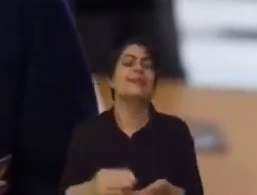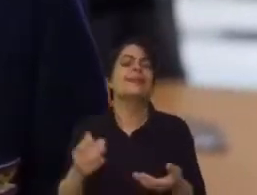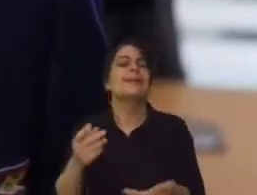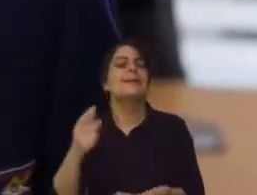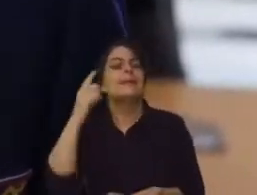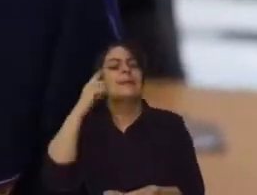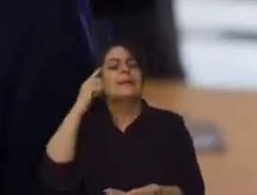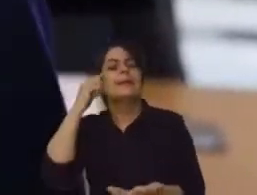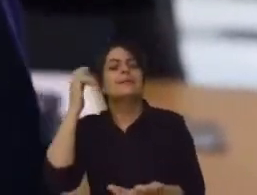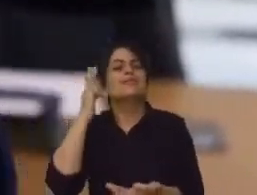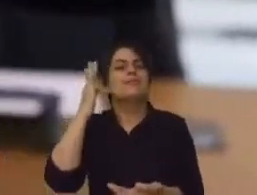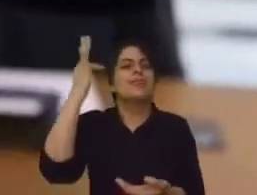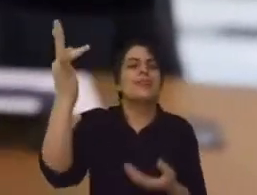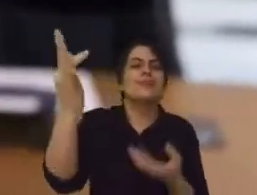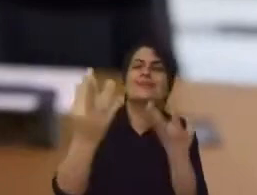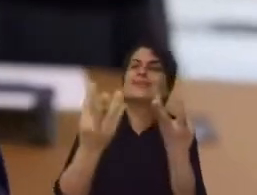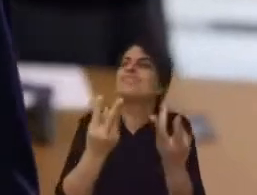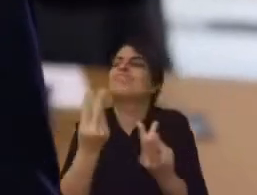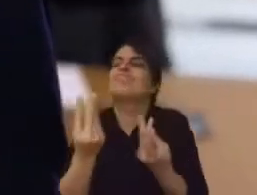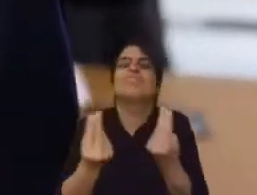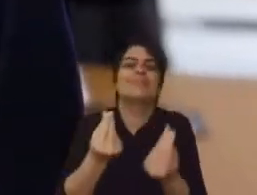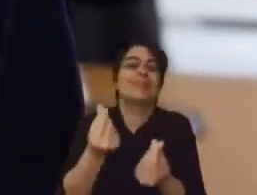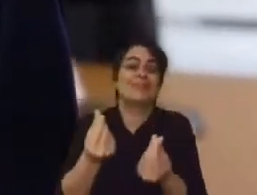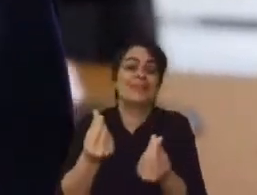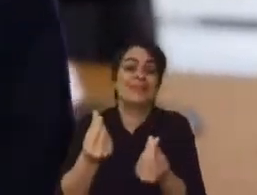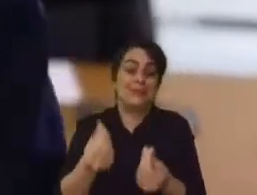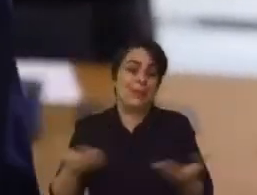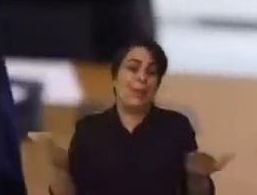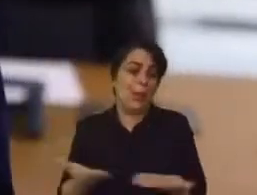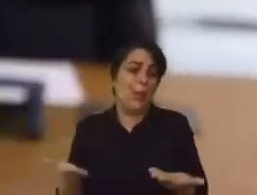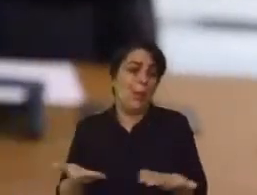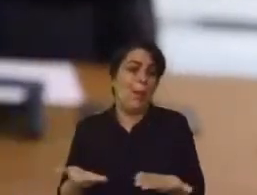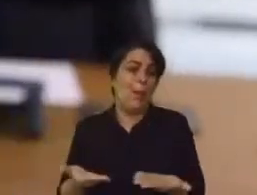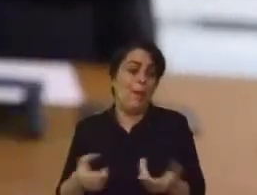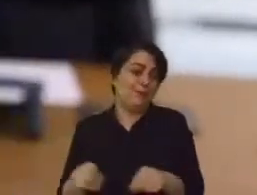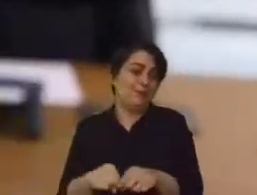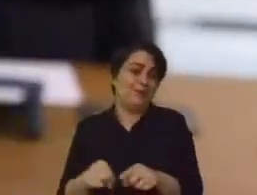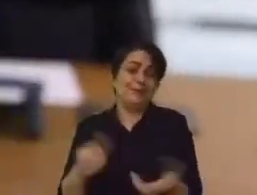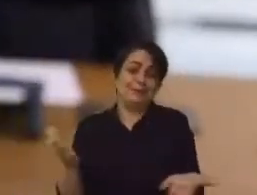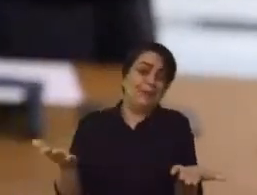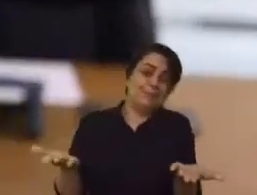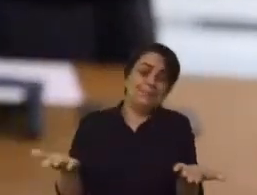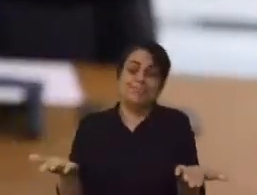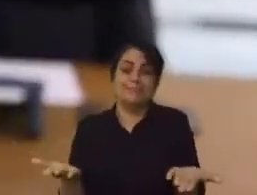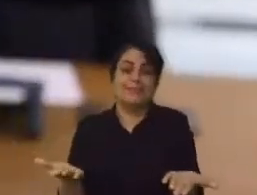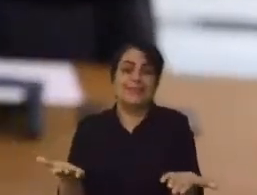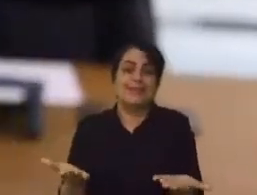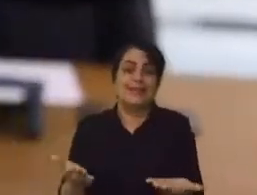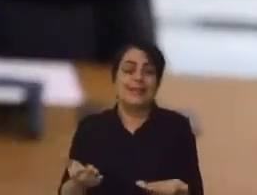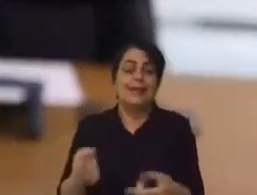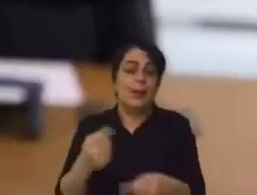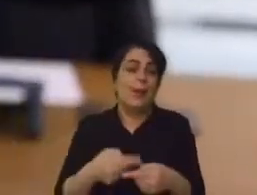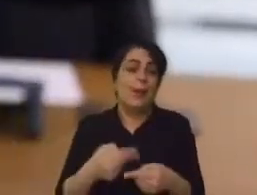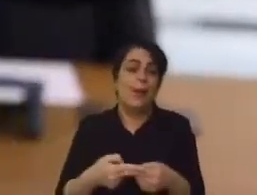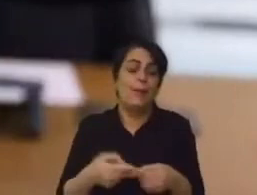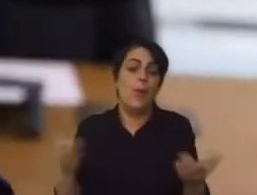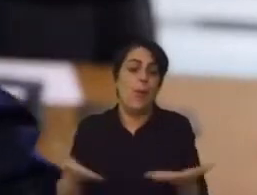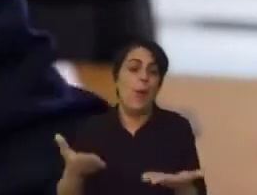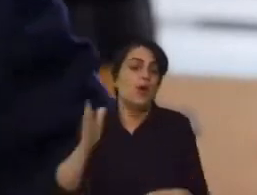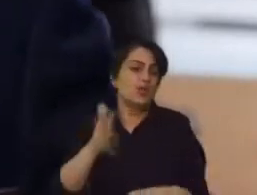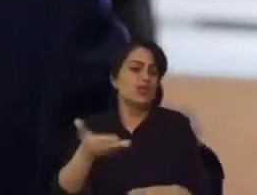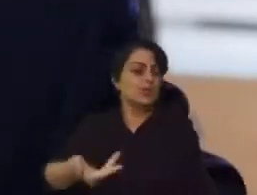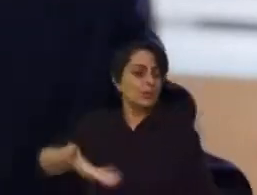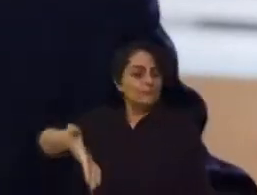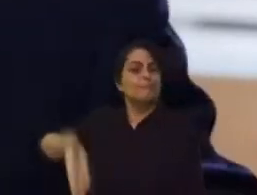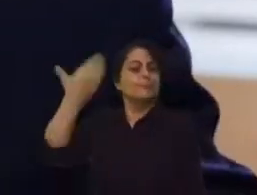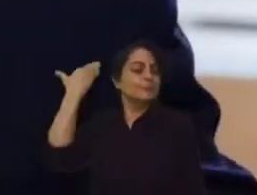abstrata e o presente também não existe, porque o que eu acabei de falar já virou passado, eu queria dizer para vocês